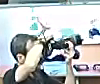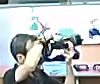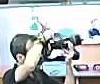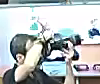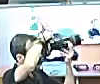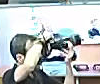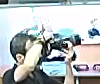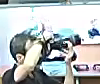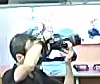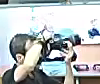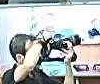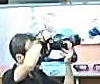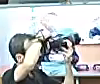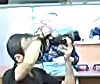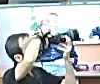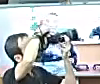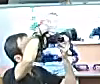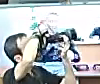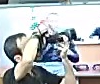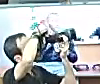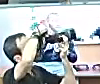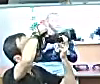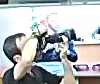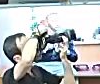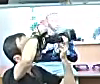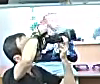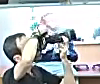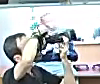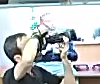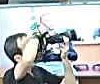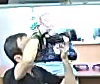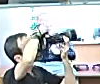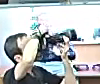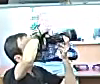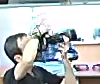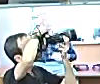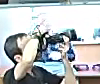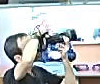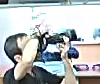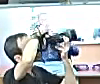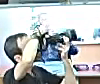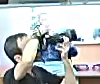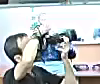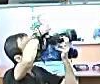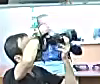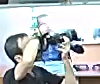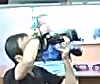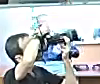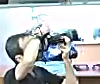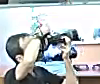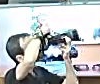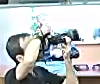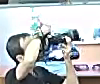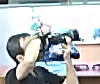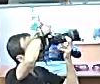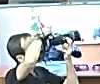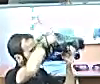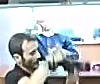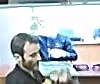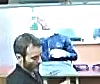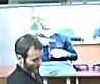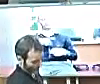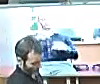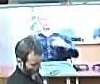entendido que é obrigado a executar né eu entendo que deveria ser porque quando a gente chama as pessoas